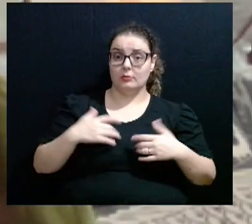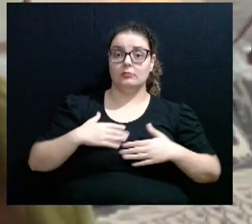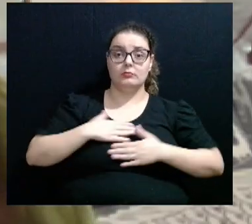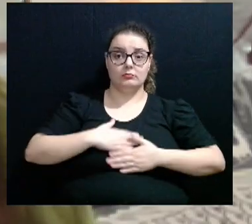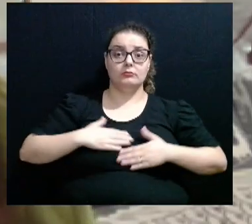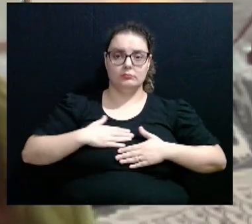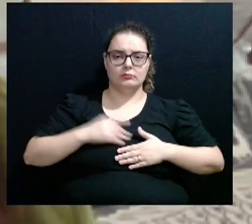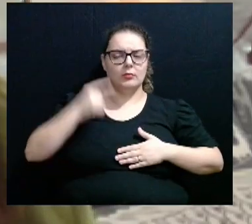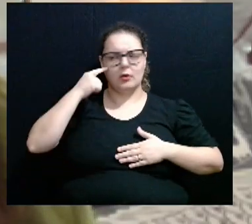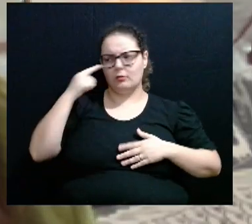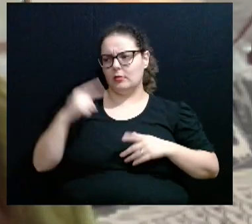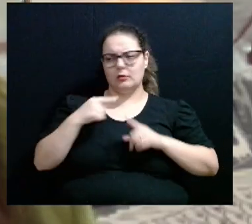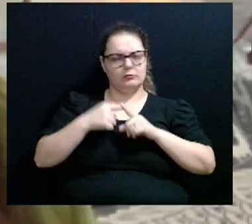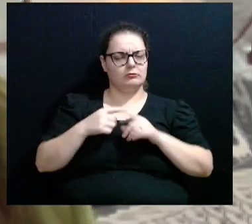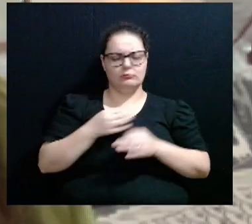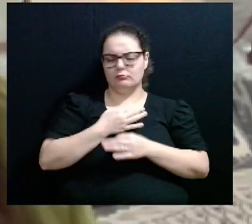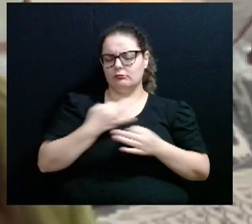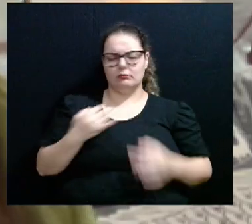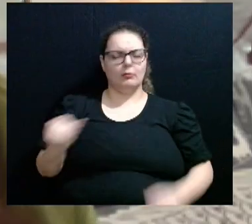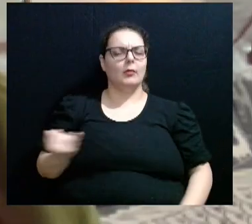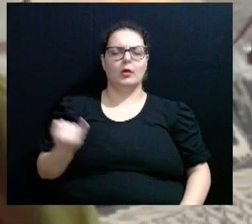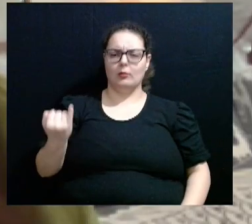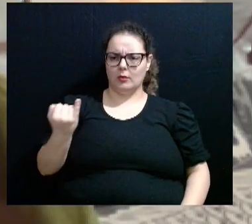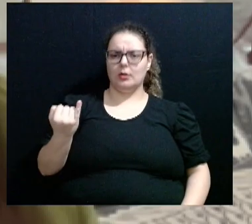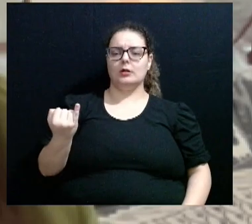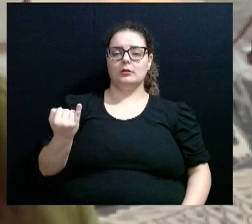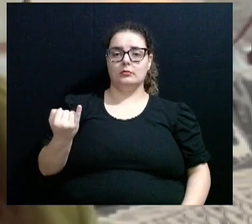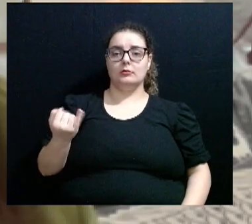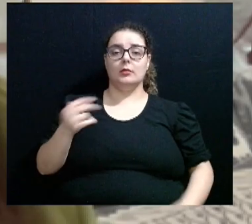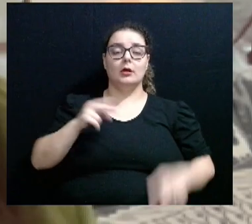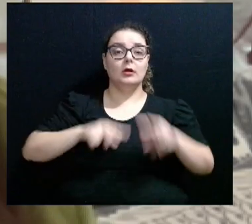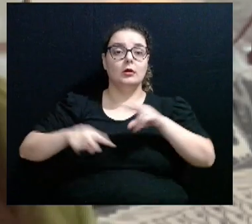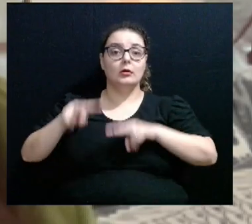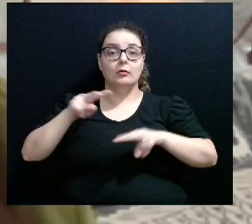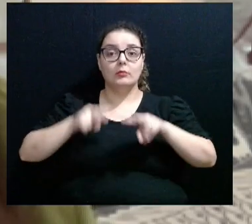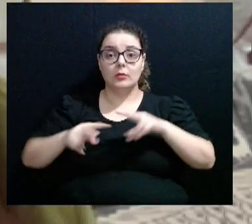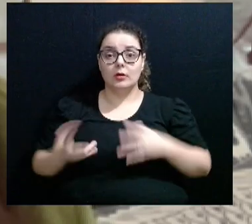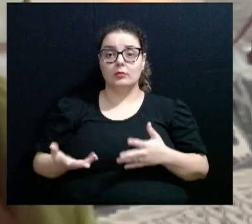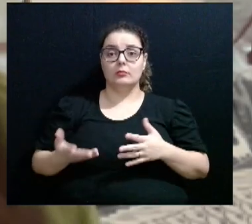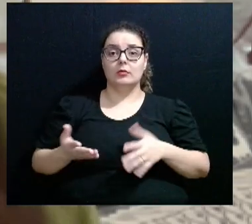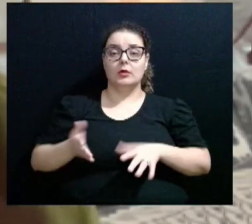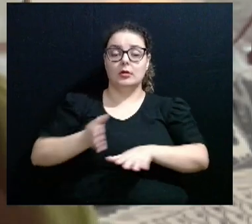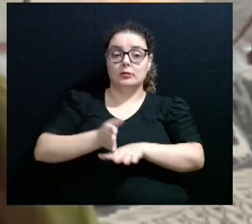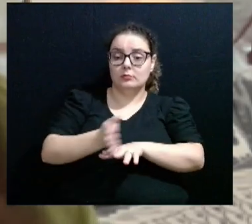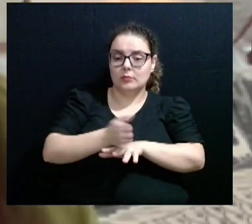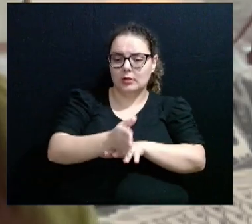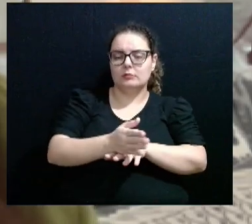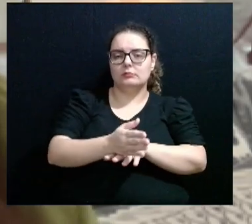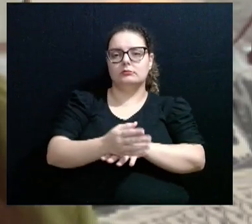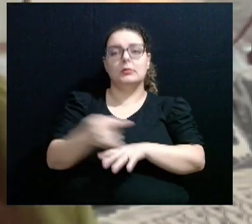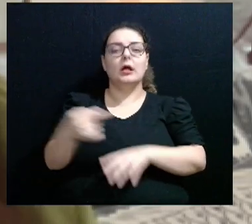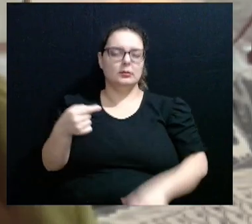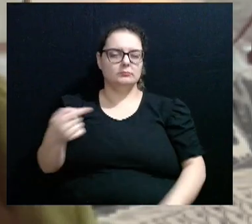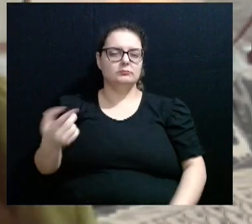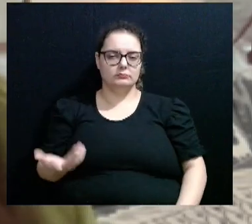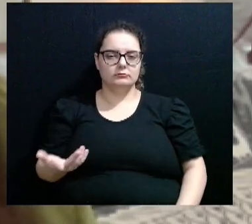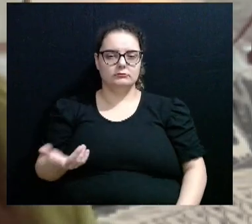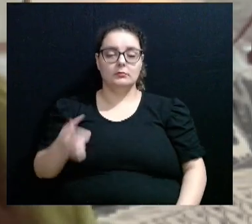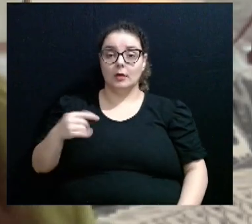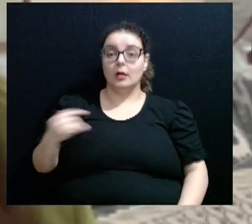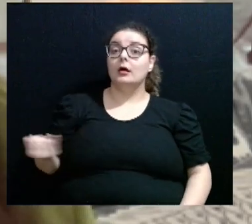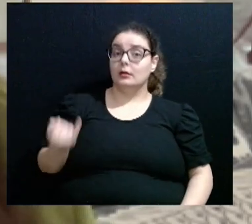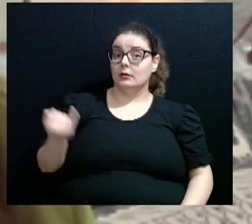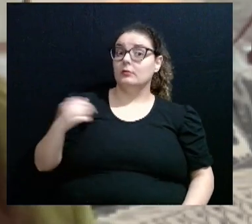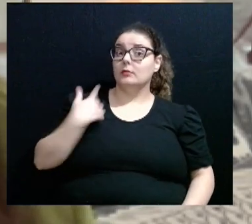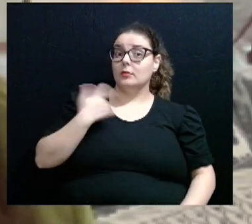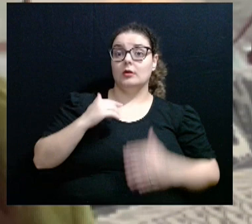ter esperança é super importante. Então, uma visão, sair desse viés negativo que a gente tem, ele é muito importante para a gente construir uma vida